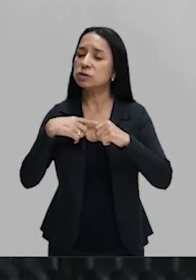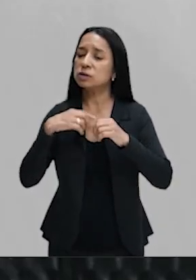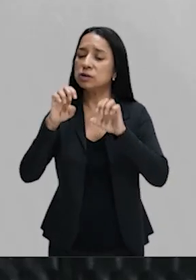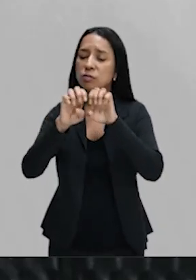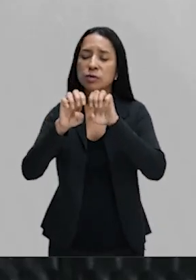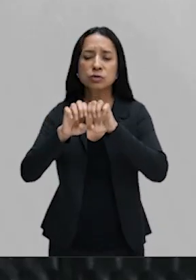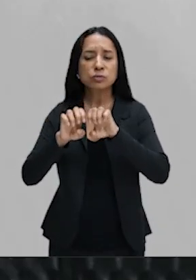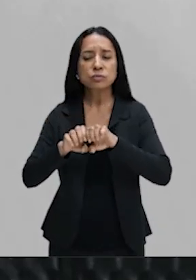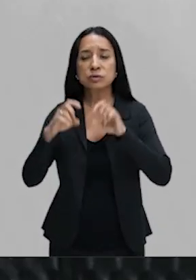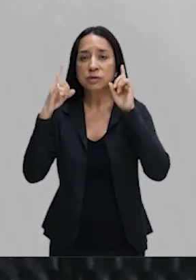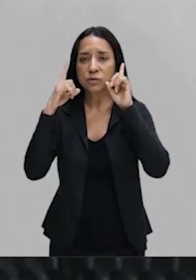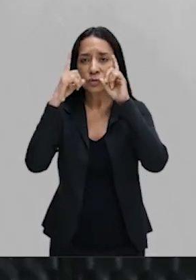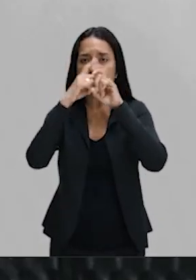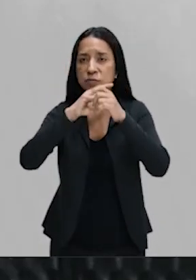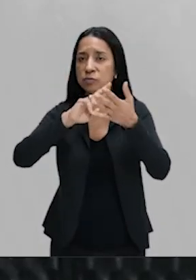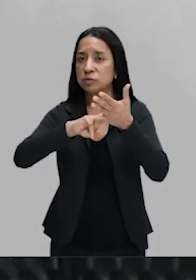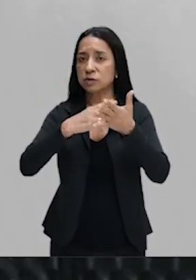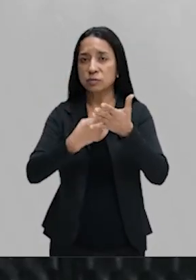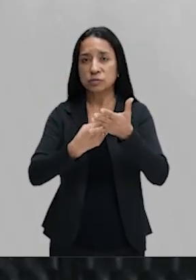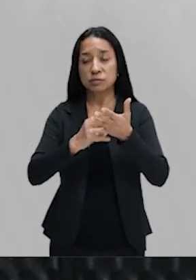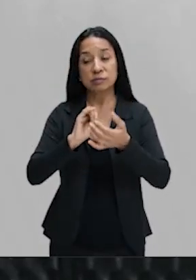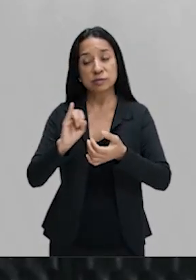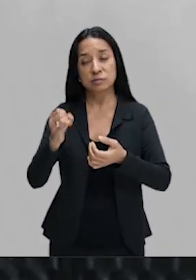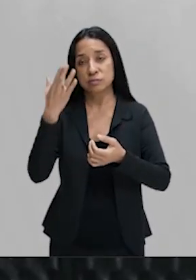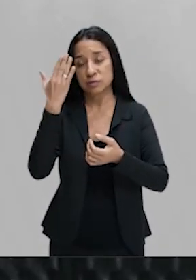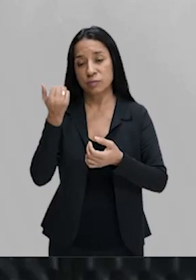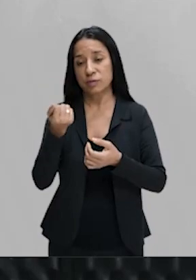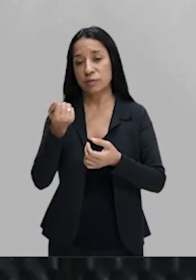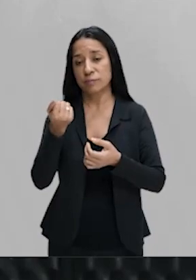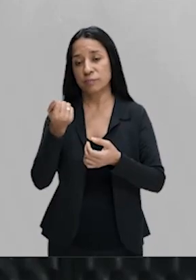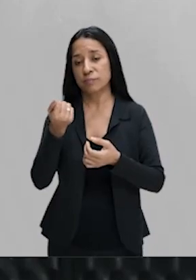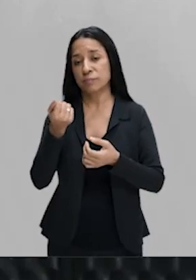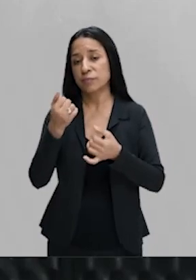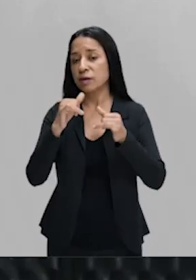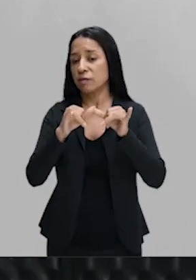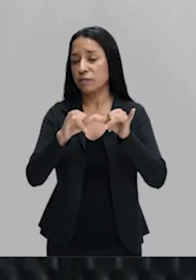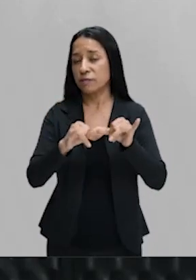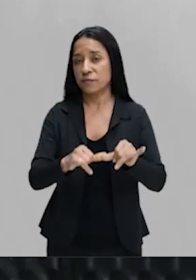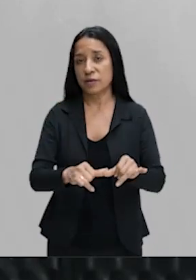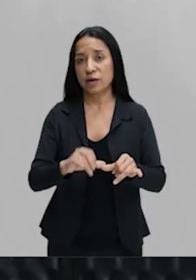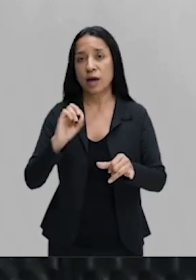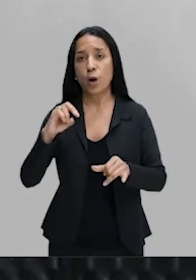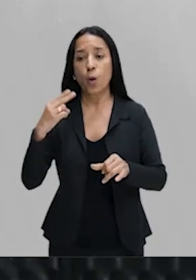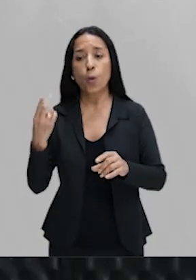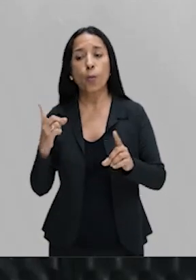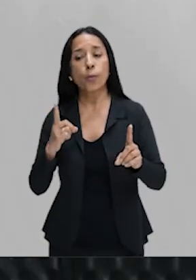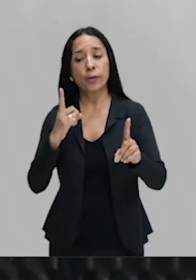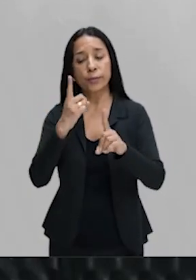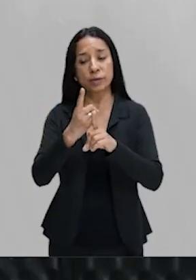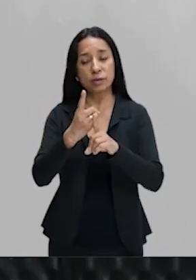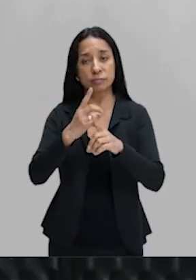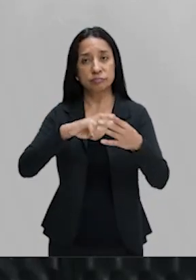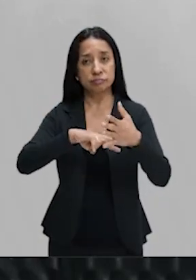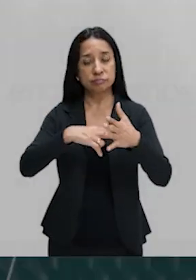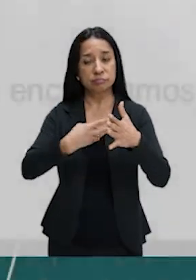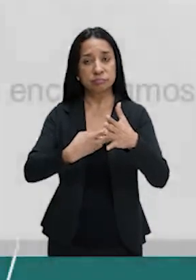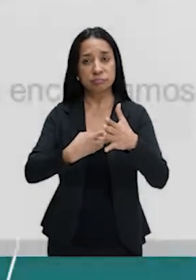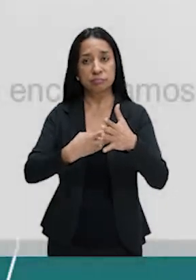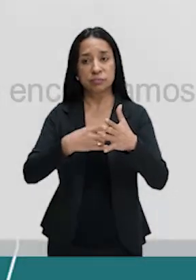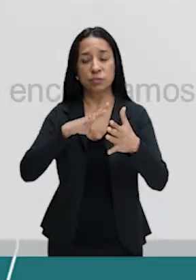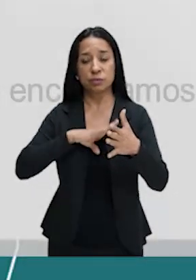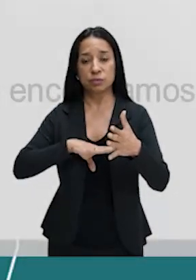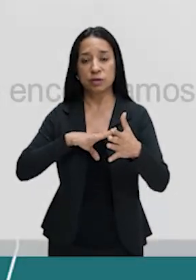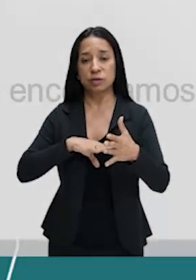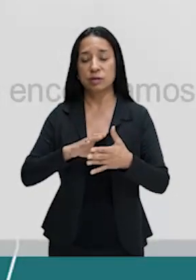de tradução se você não souber. Então, quedar significa ficar ou encontrar. Então, yo